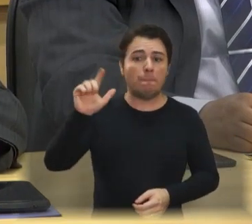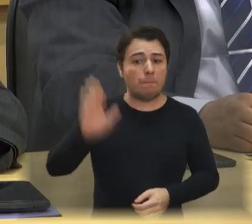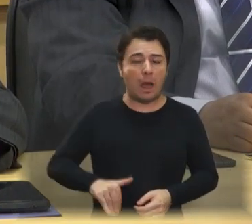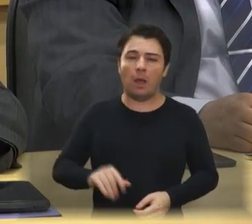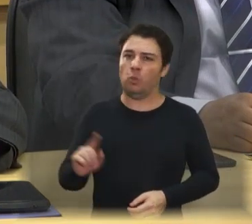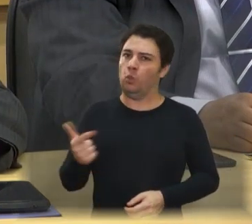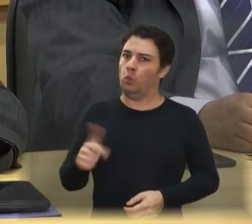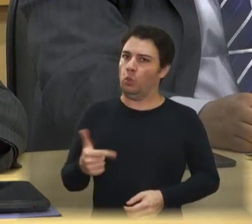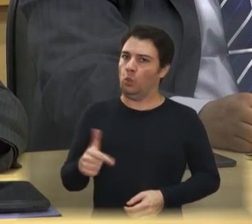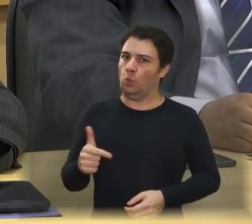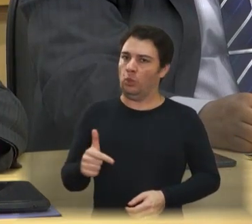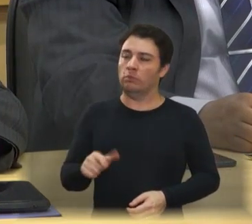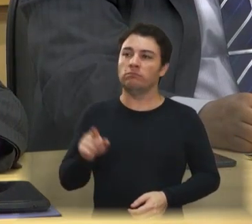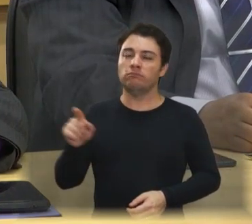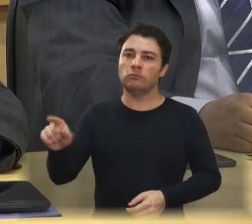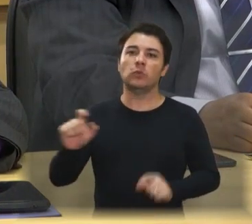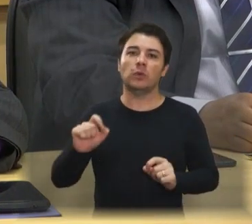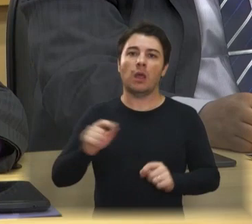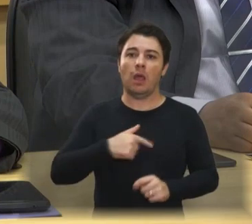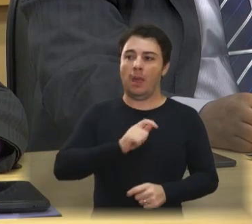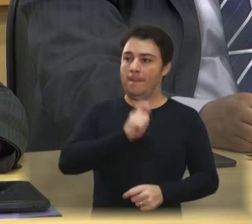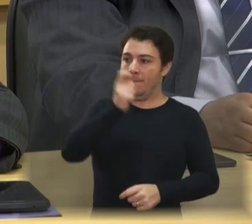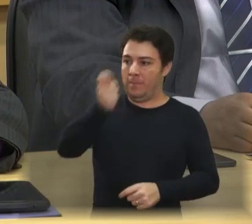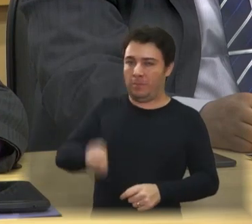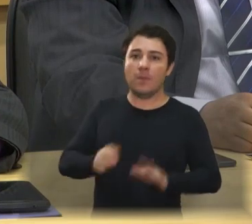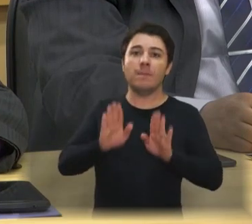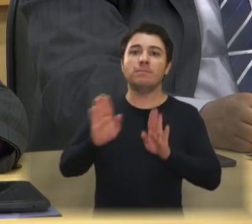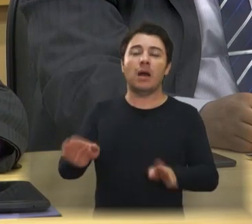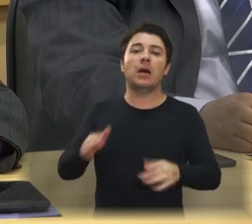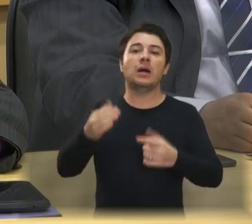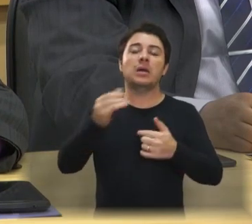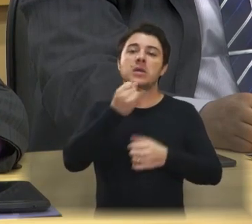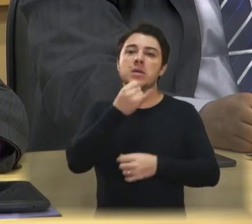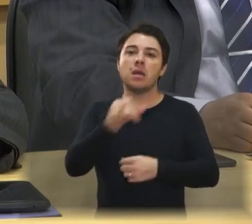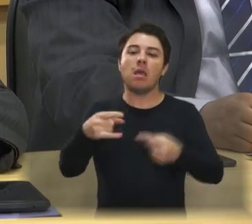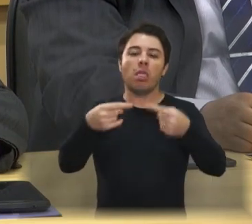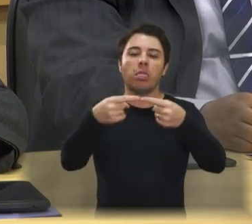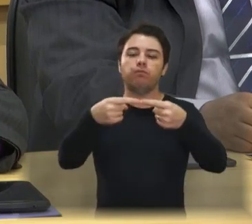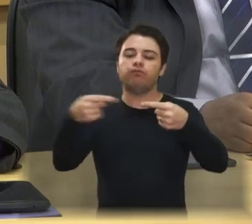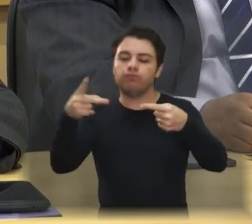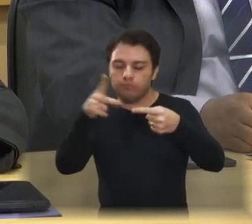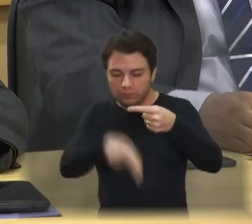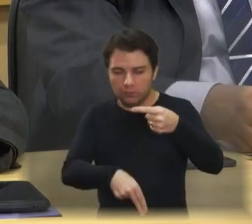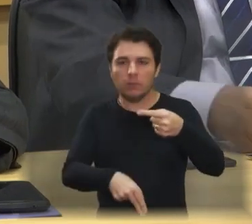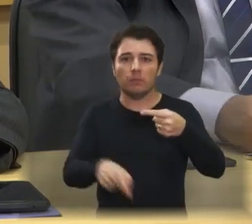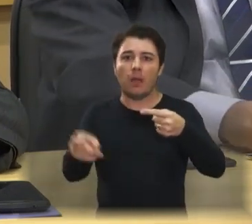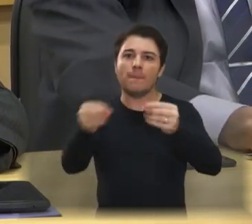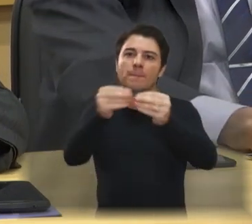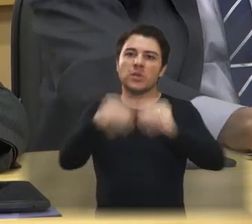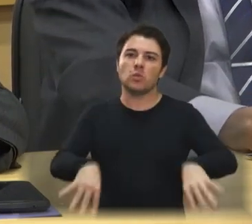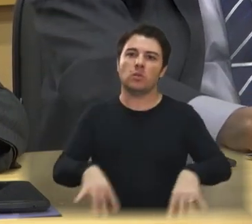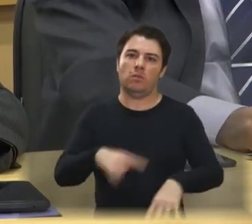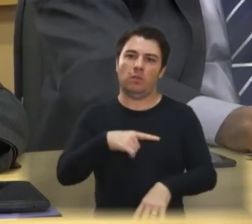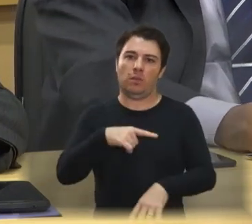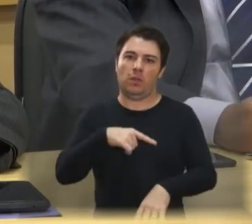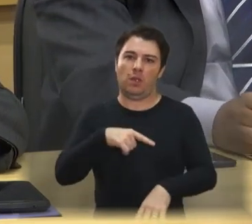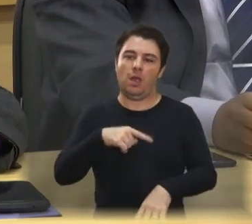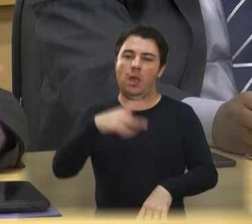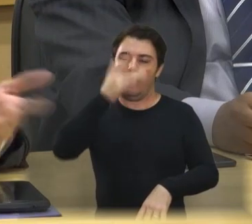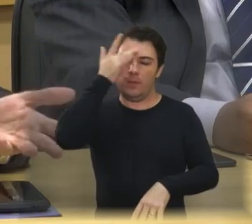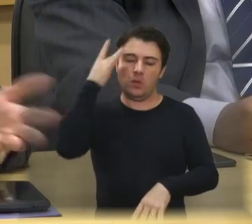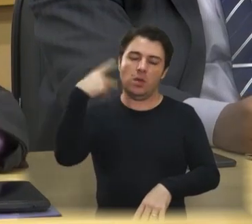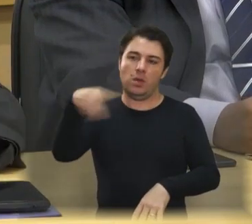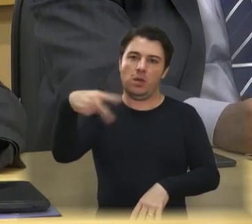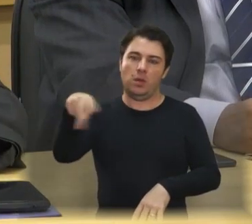Oi e o quê que acontece quando ele tem essa interrupção do serviço causa prejuízos tremendos seja no